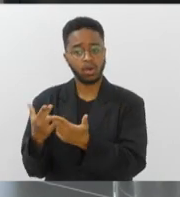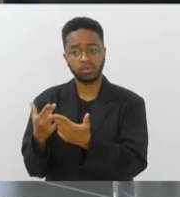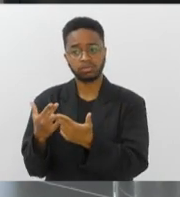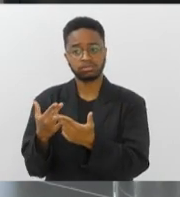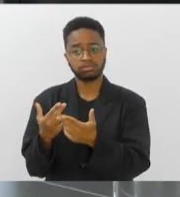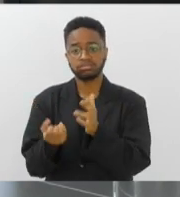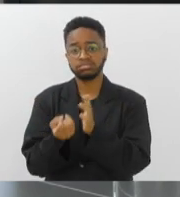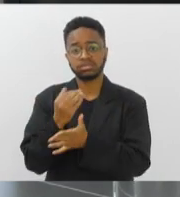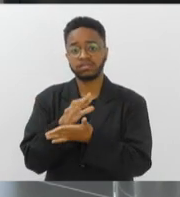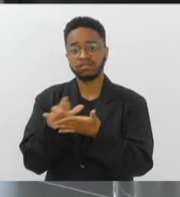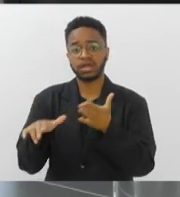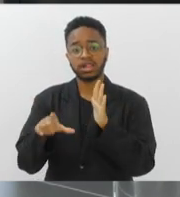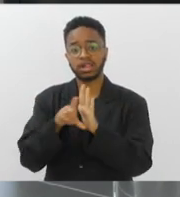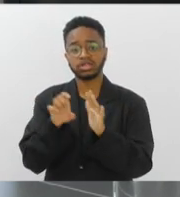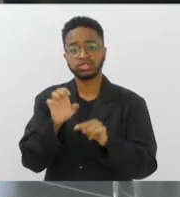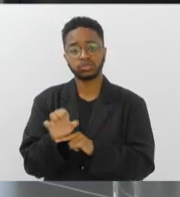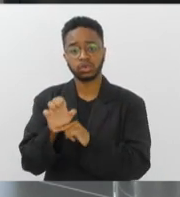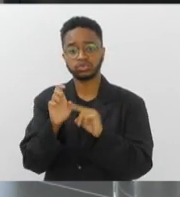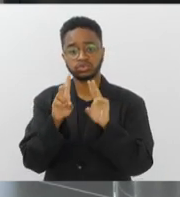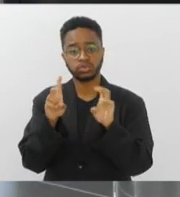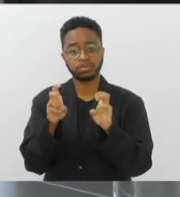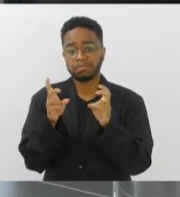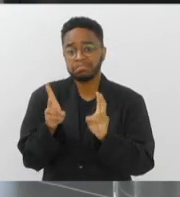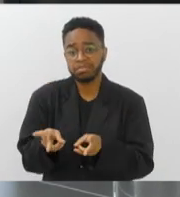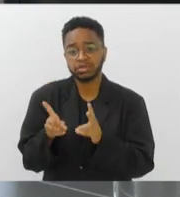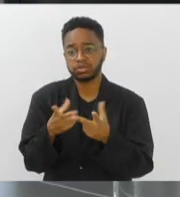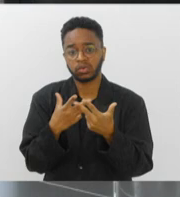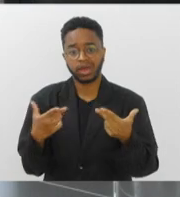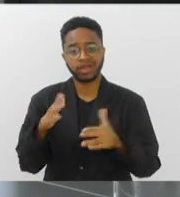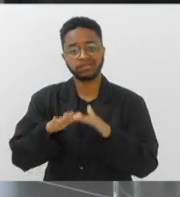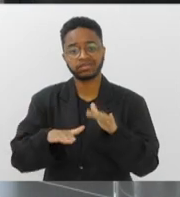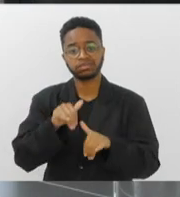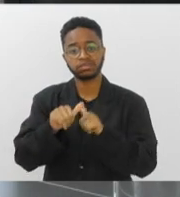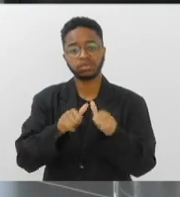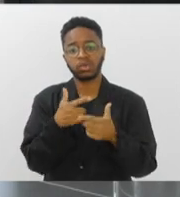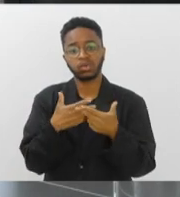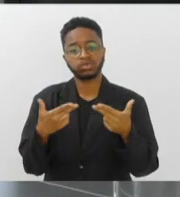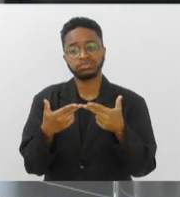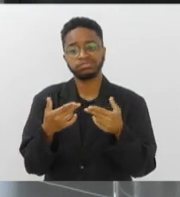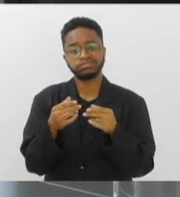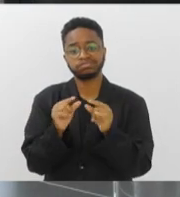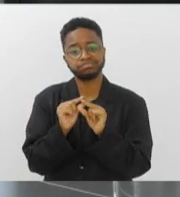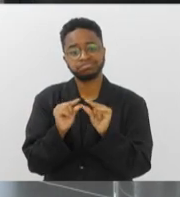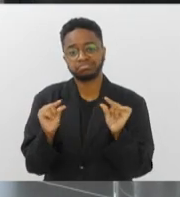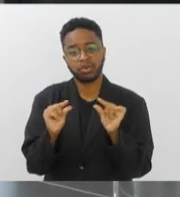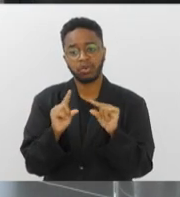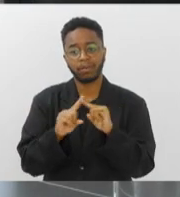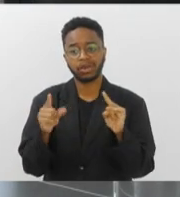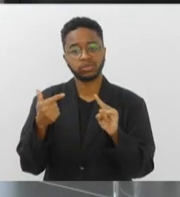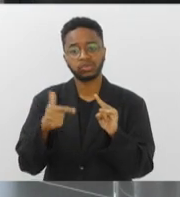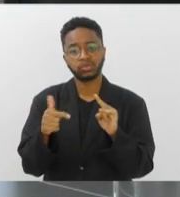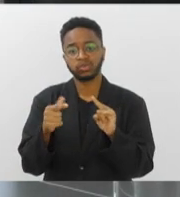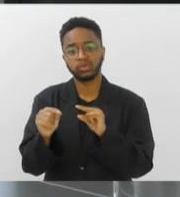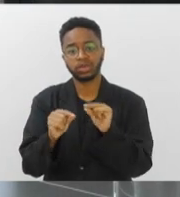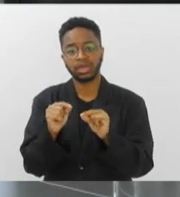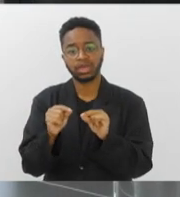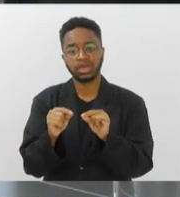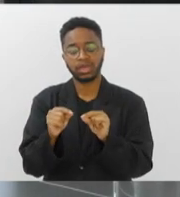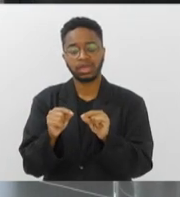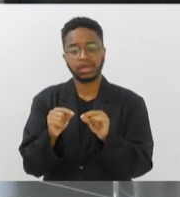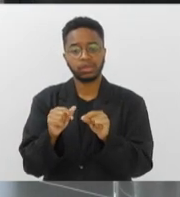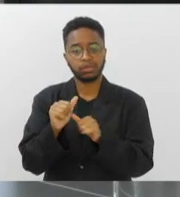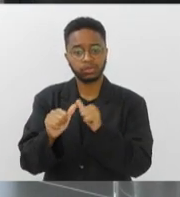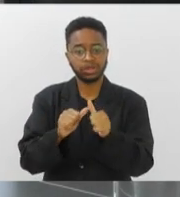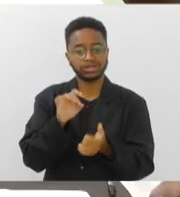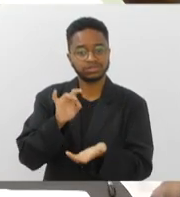estaduais, contemplando a mesma matéria, às vezes fazendo uma alteração mínima, sem ter, desculpa a palavra, mas a decência de alterar a iniciativa